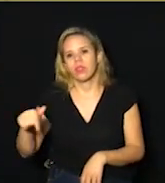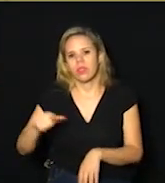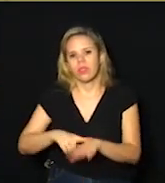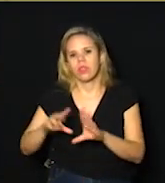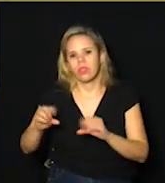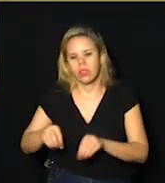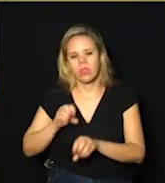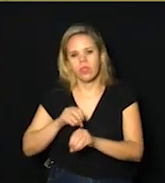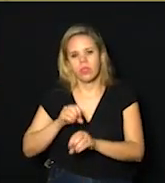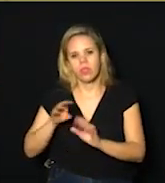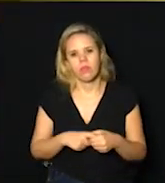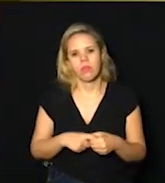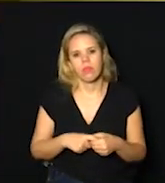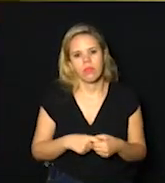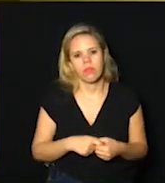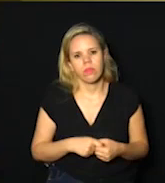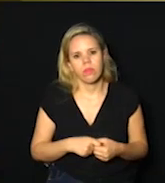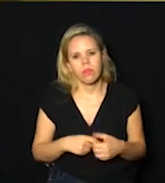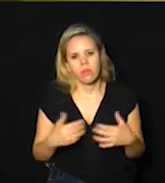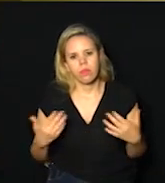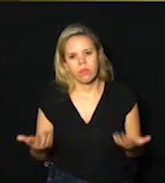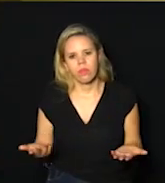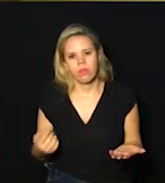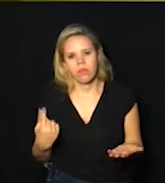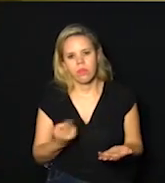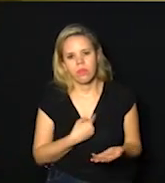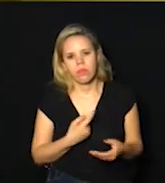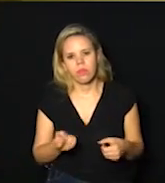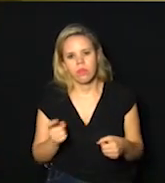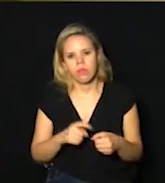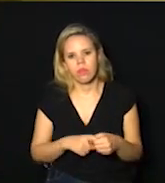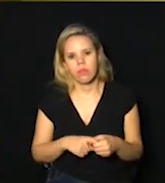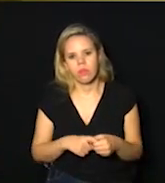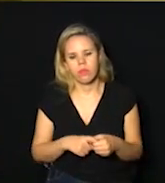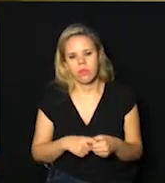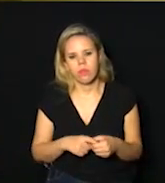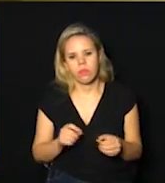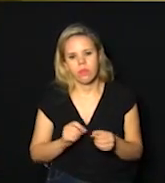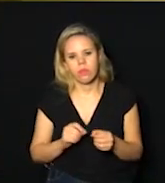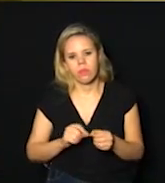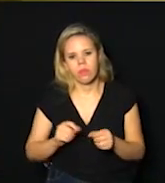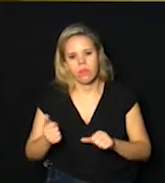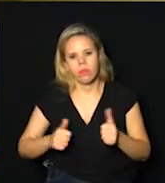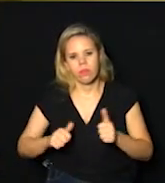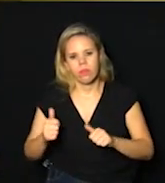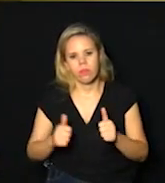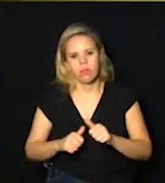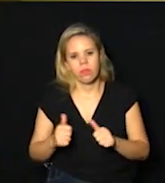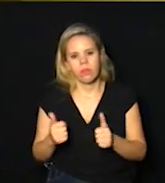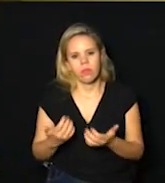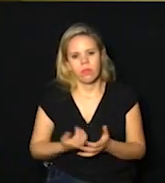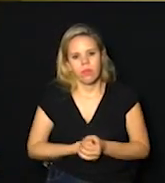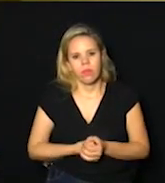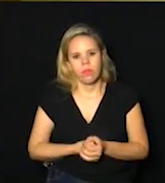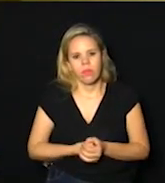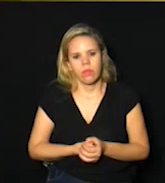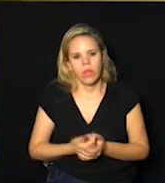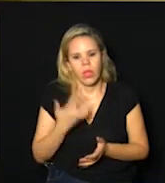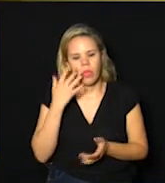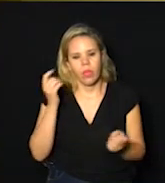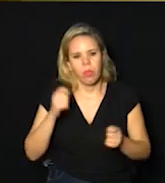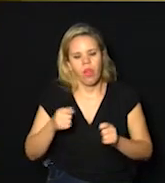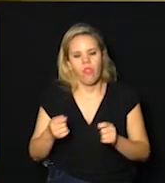da educação na TV Câmara. Quando nós retornarmos, será feita uma avaliação diagnóstica para ver os